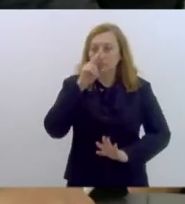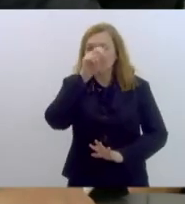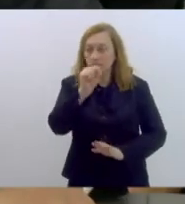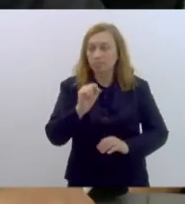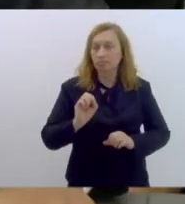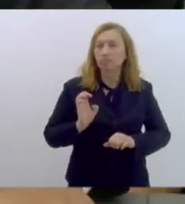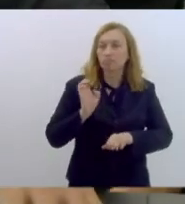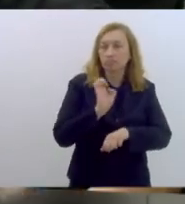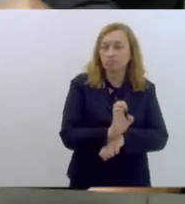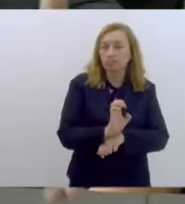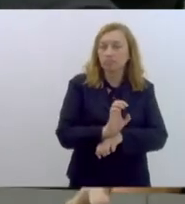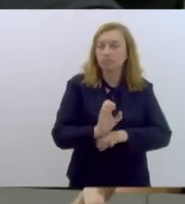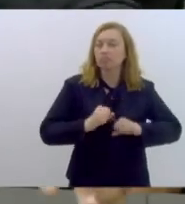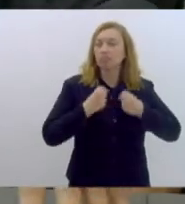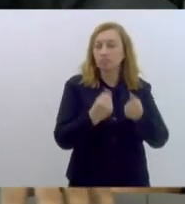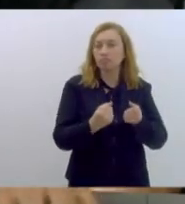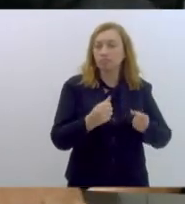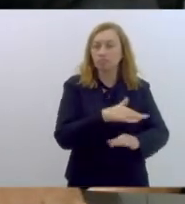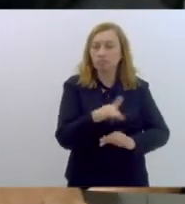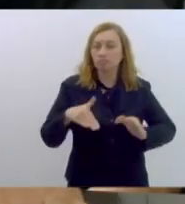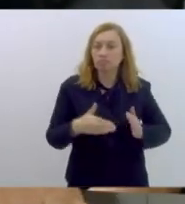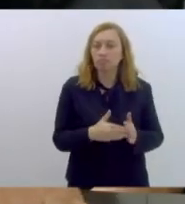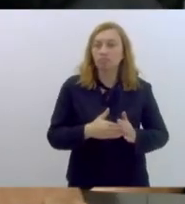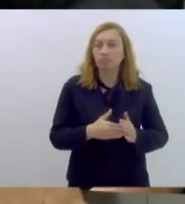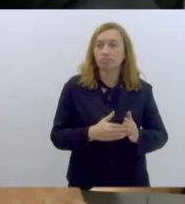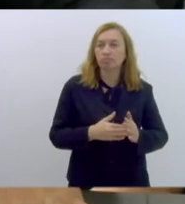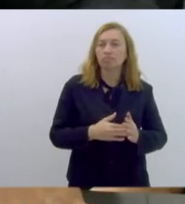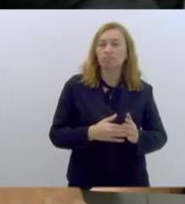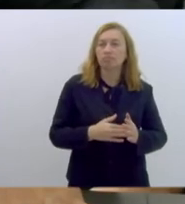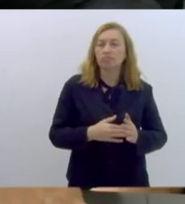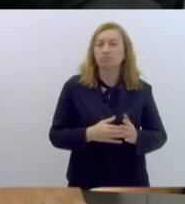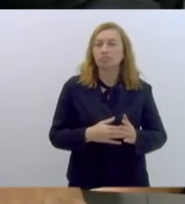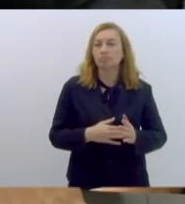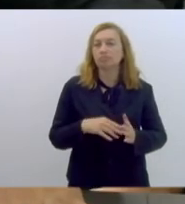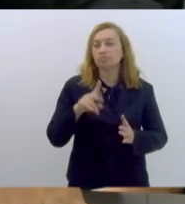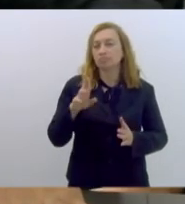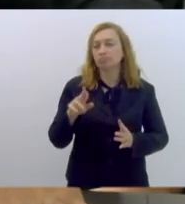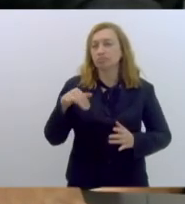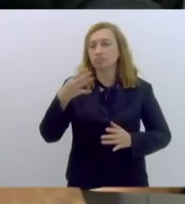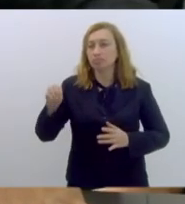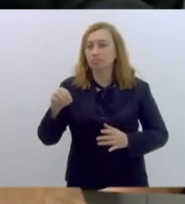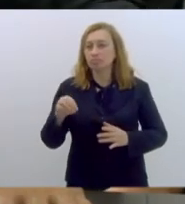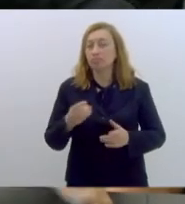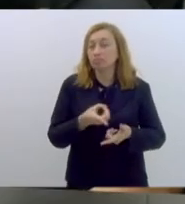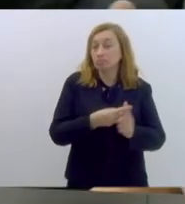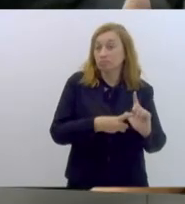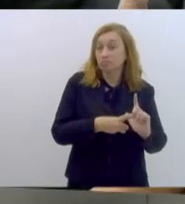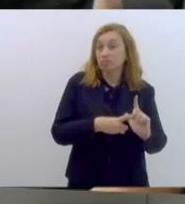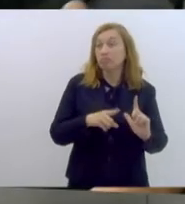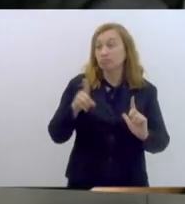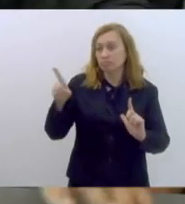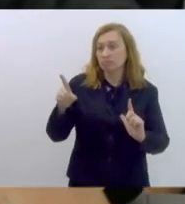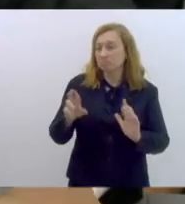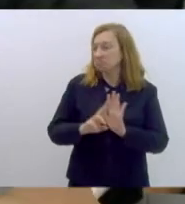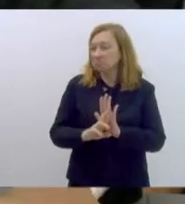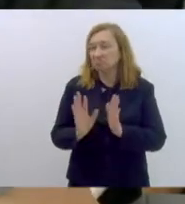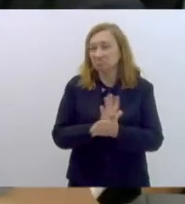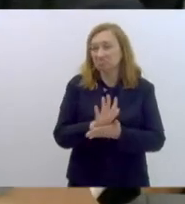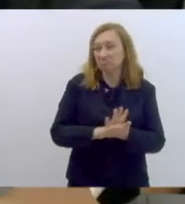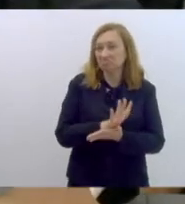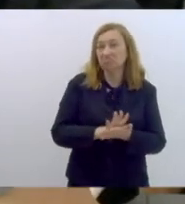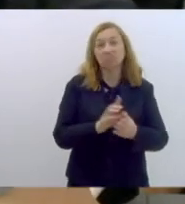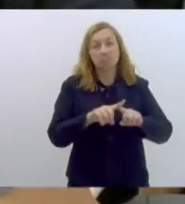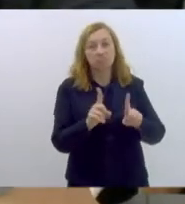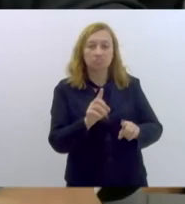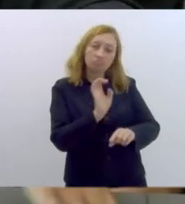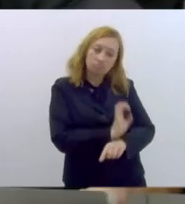estados frente a essa sangria da União pela execução de dívidas, que para ela não representa muita coisa, mas